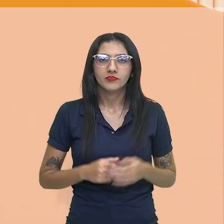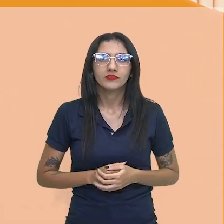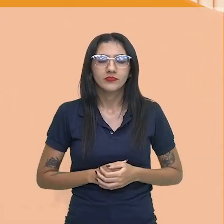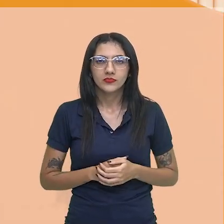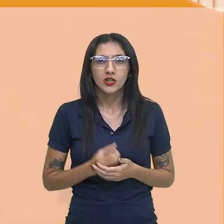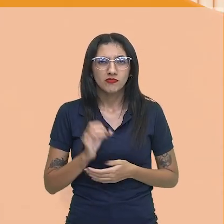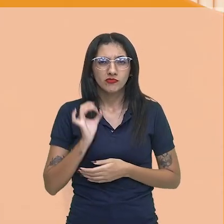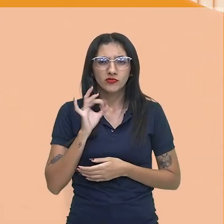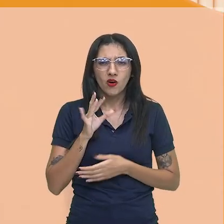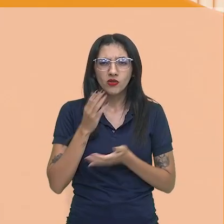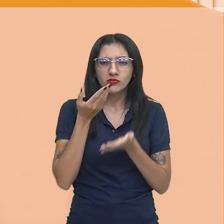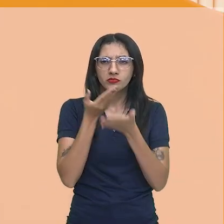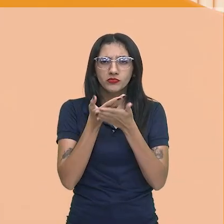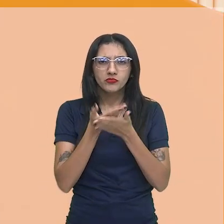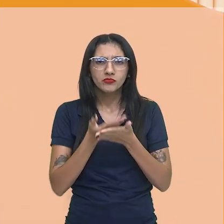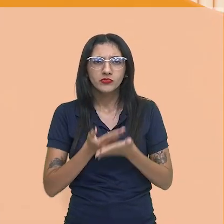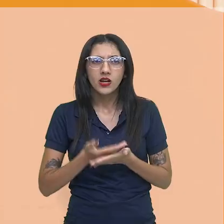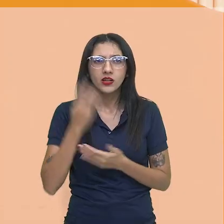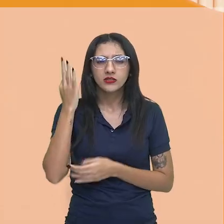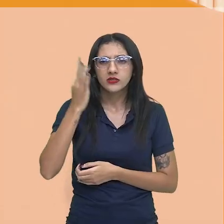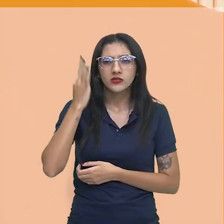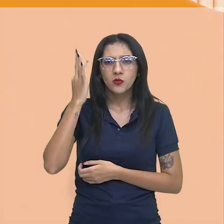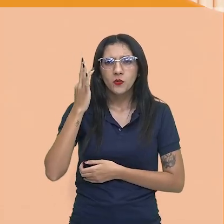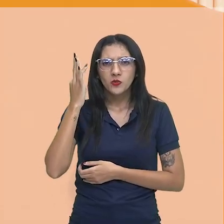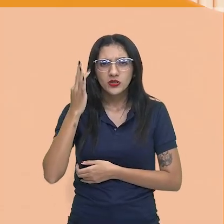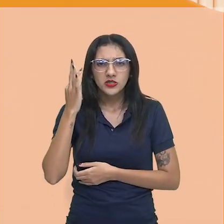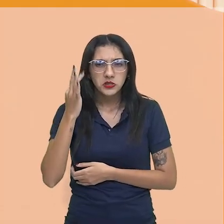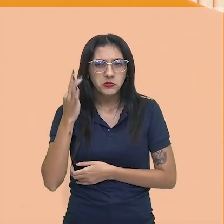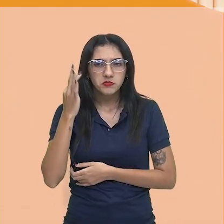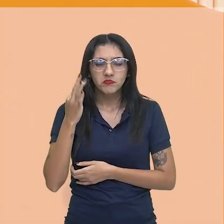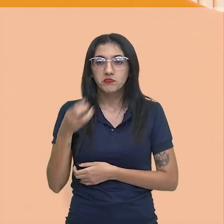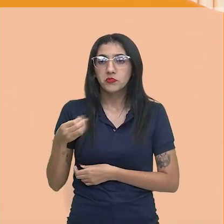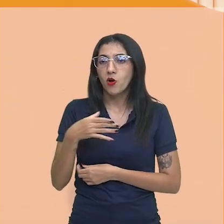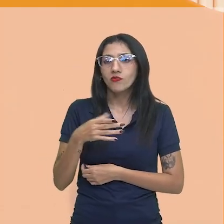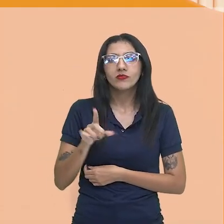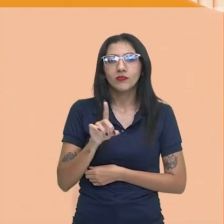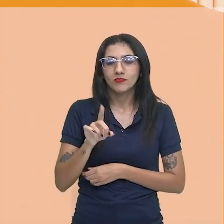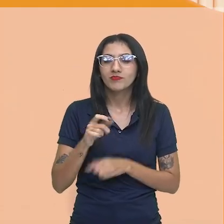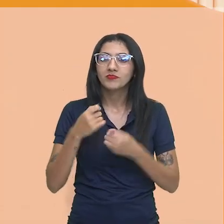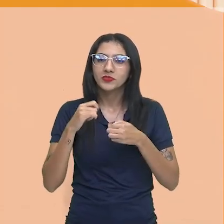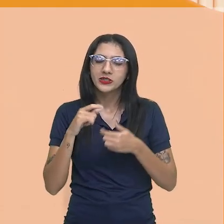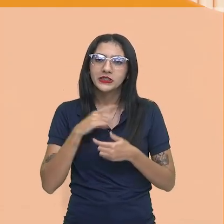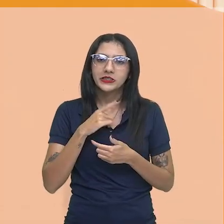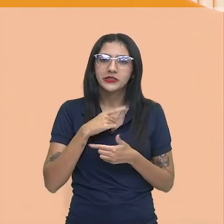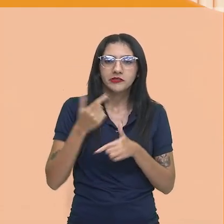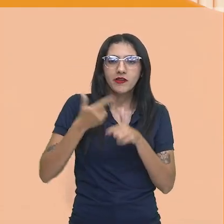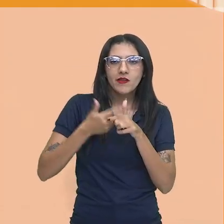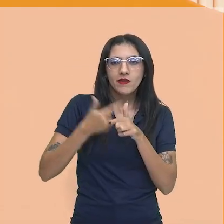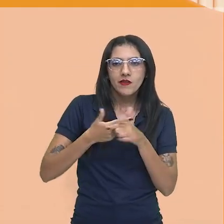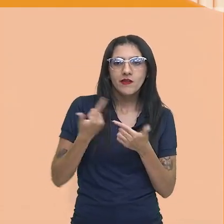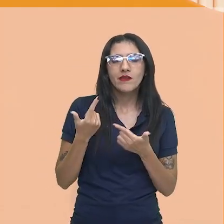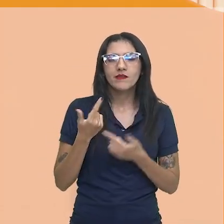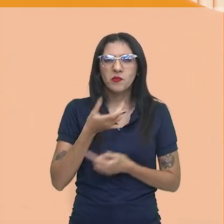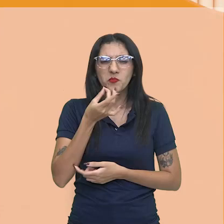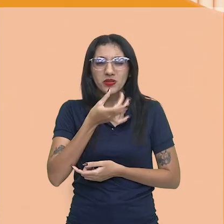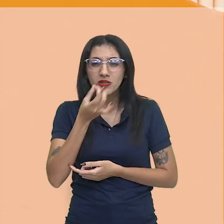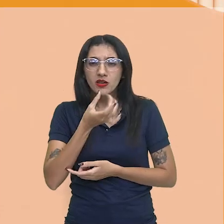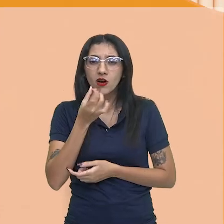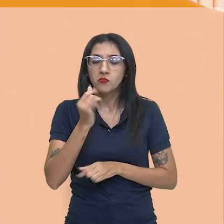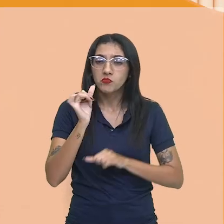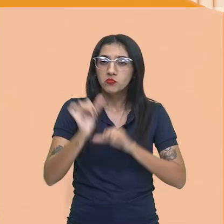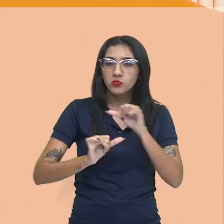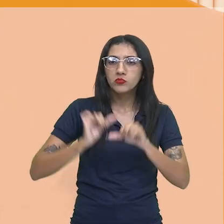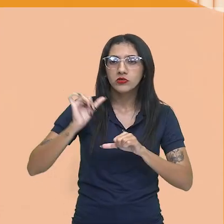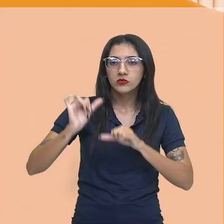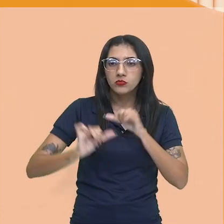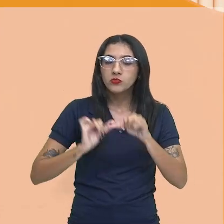estudar as teorias trazidas por eles. Claro que vão ser criticadas, vão ser renovadas, mas o